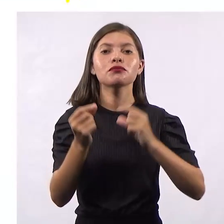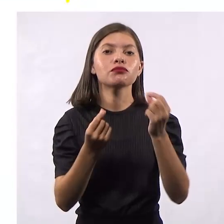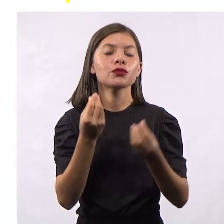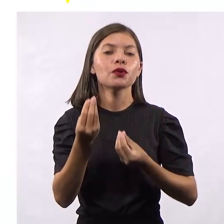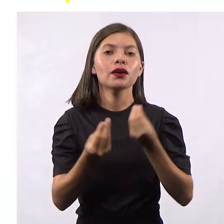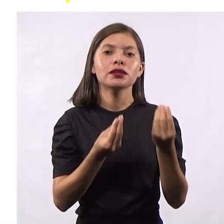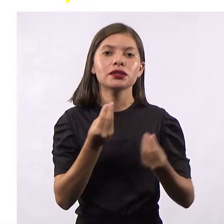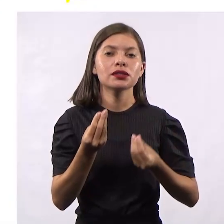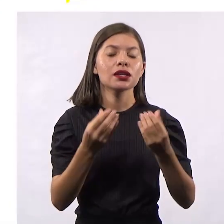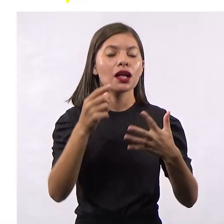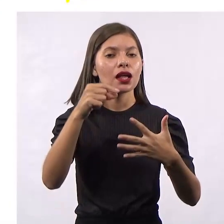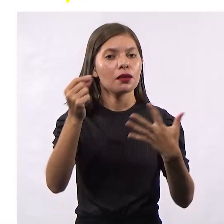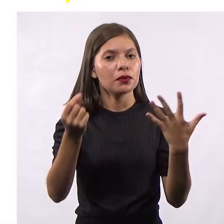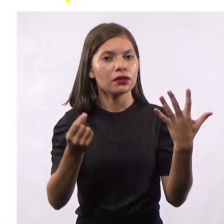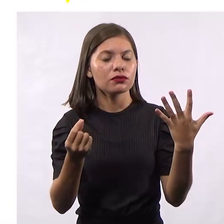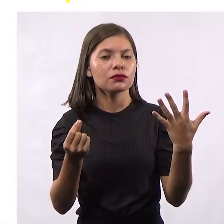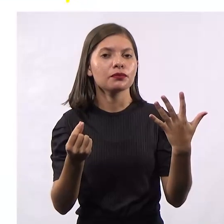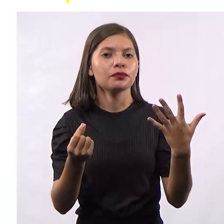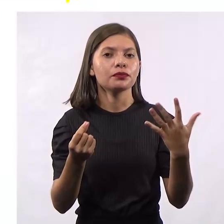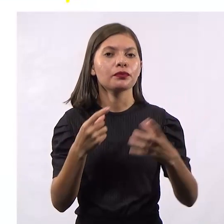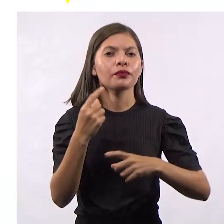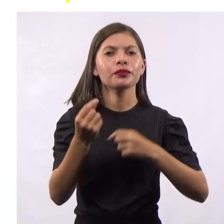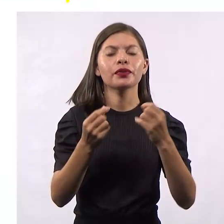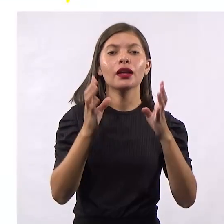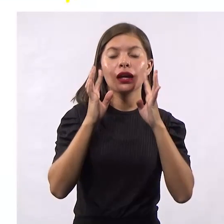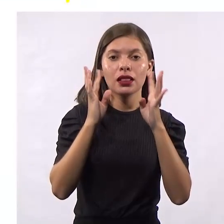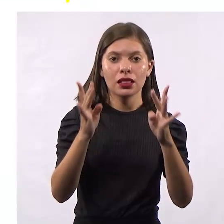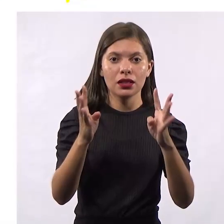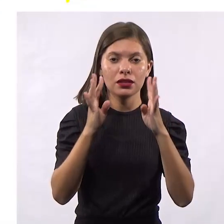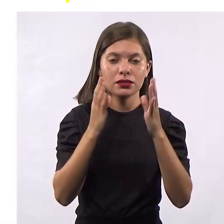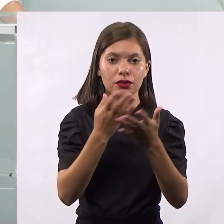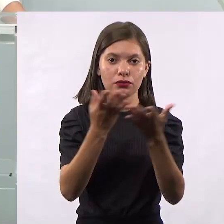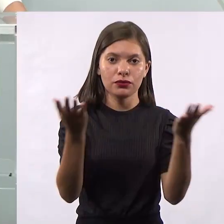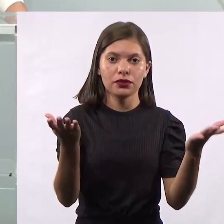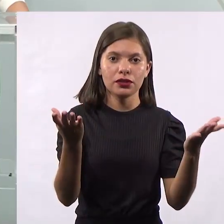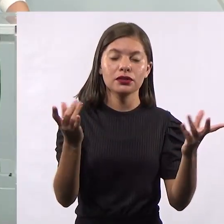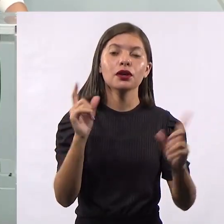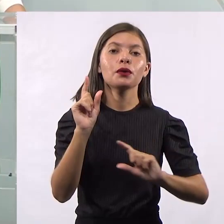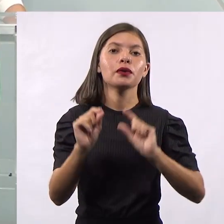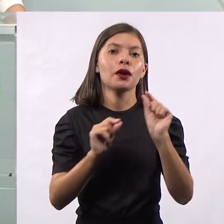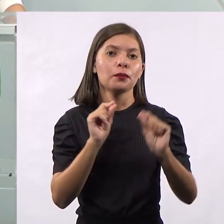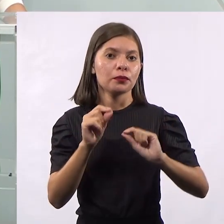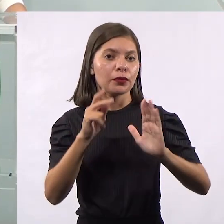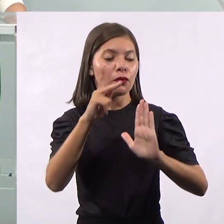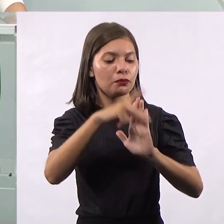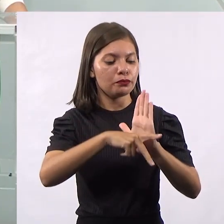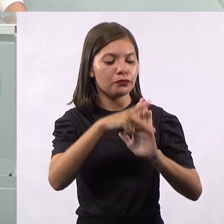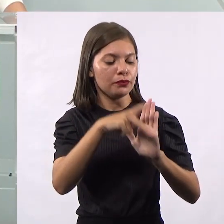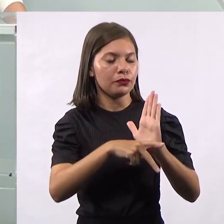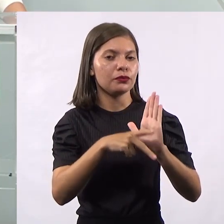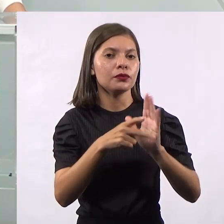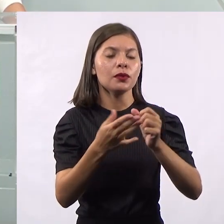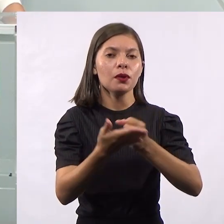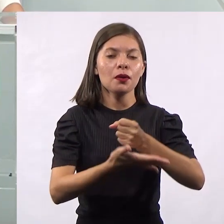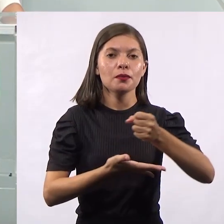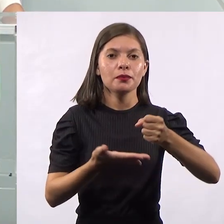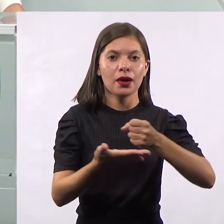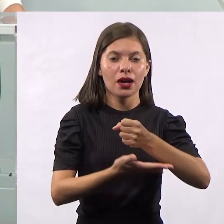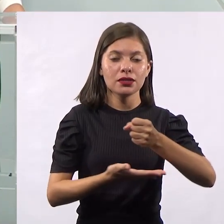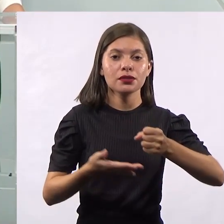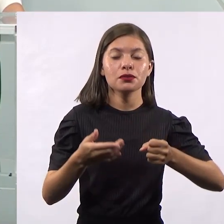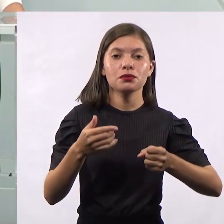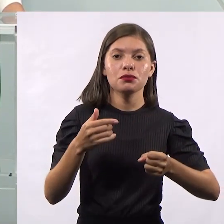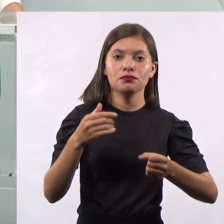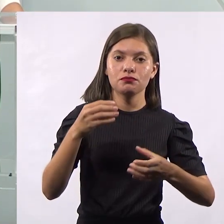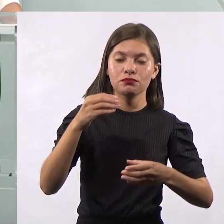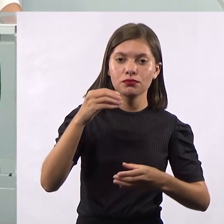quais elementos vai conter. Mas o que eu quero chamar a atenção aqui? É que o projeto básico, ele é esse